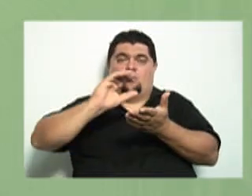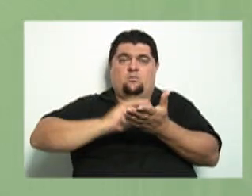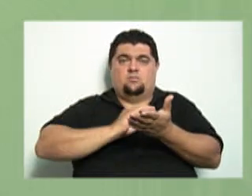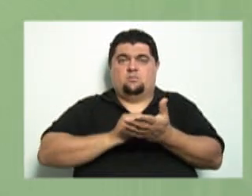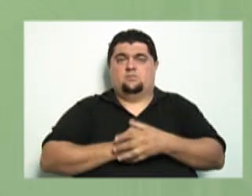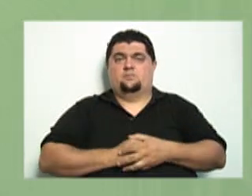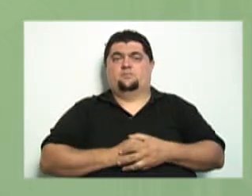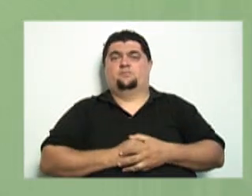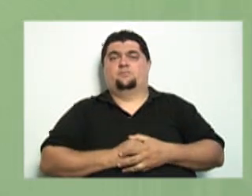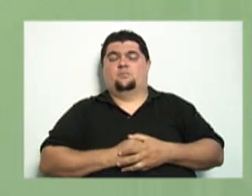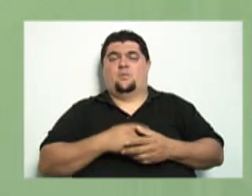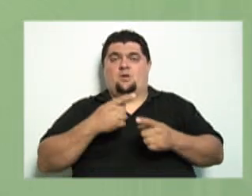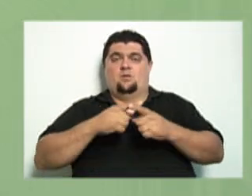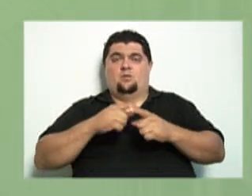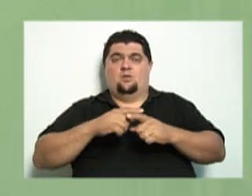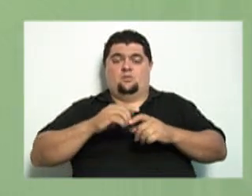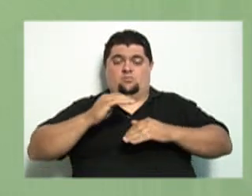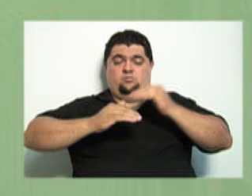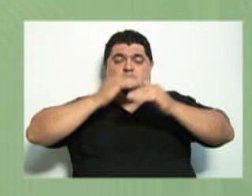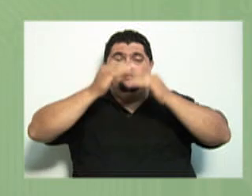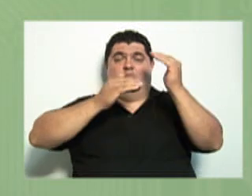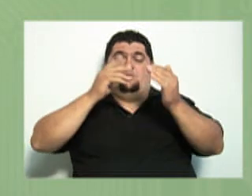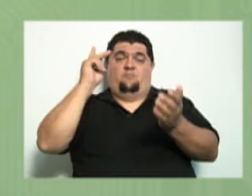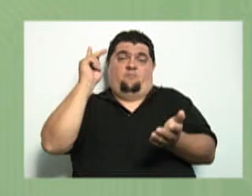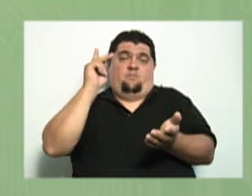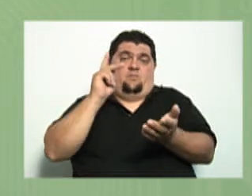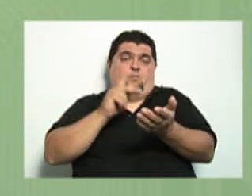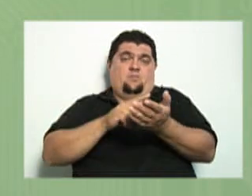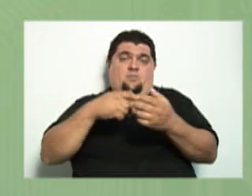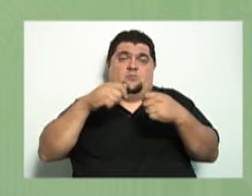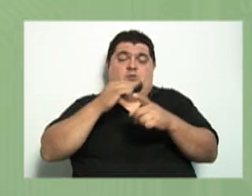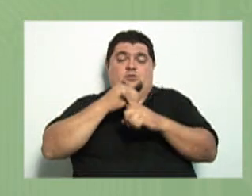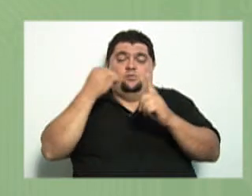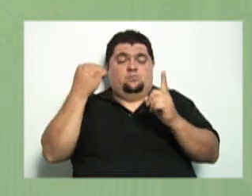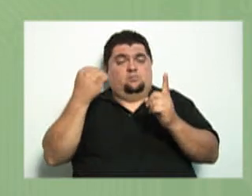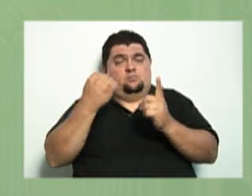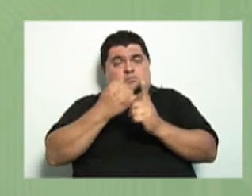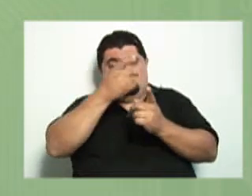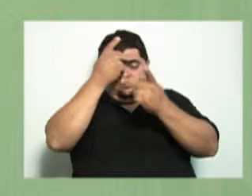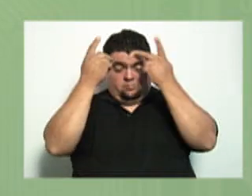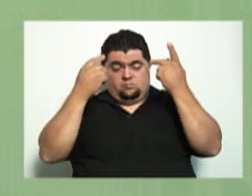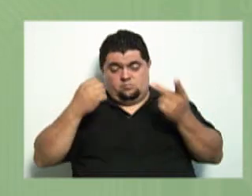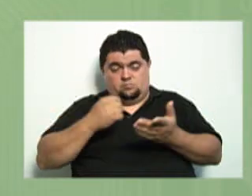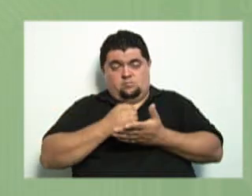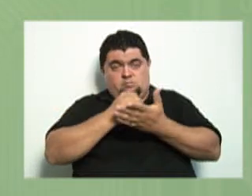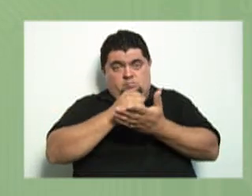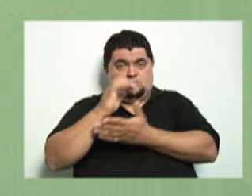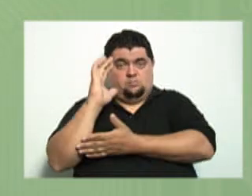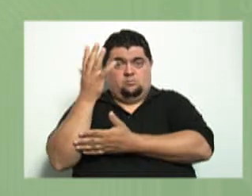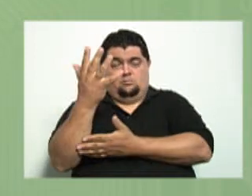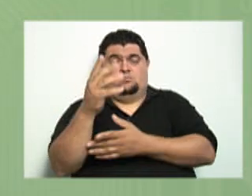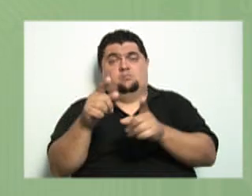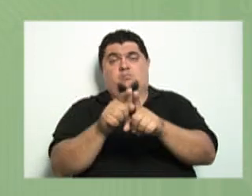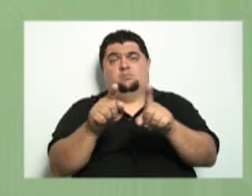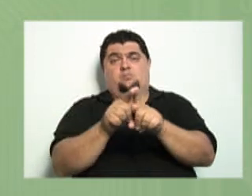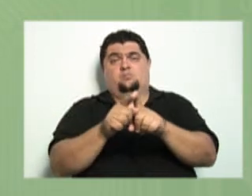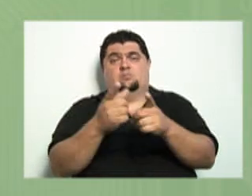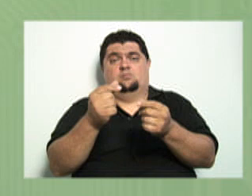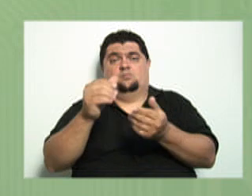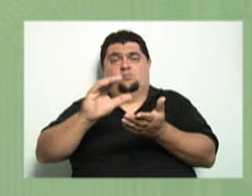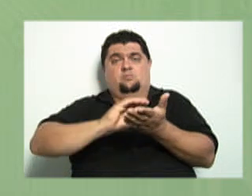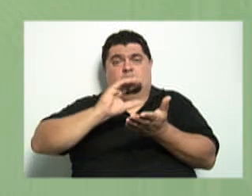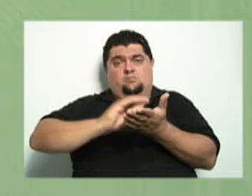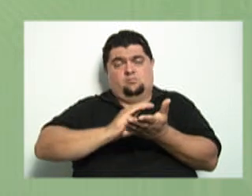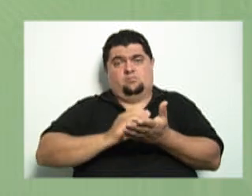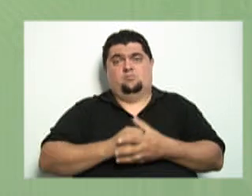que o desenvolvimento seja plenamente sustentável, ele precisa ser socialmente justo, ambientalmente correto e economicamente